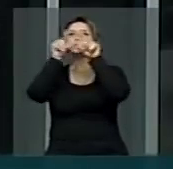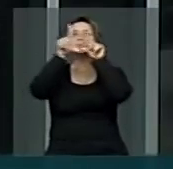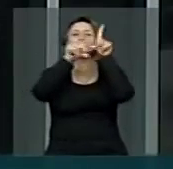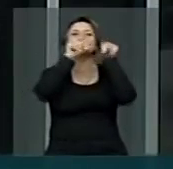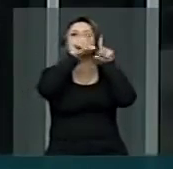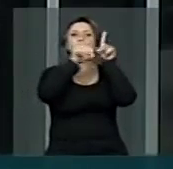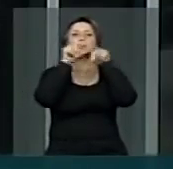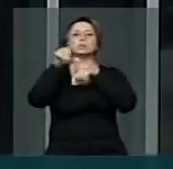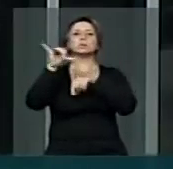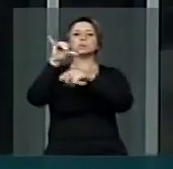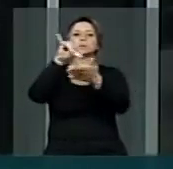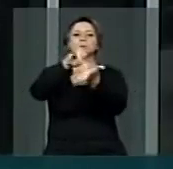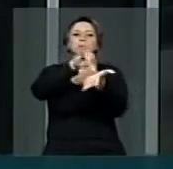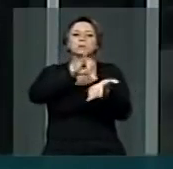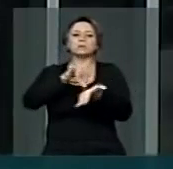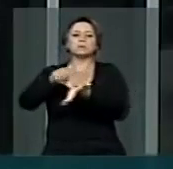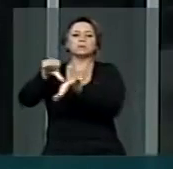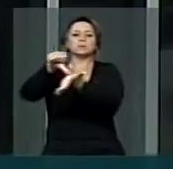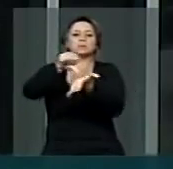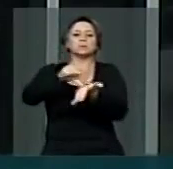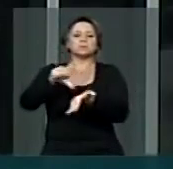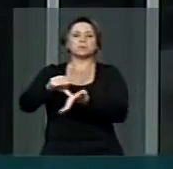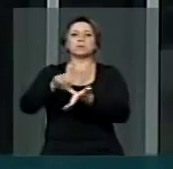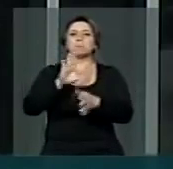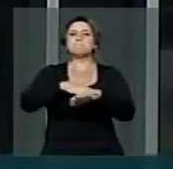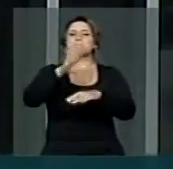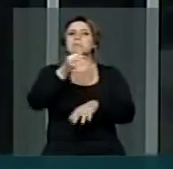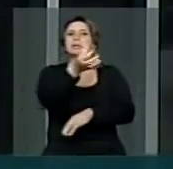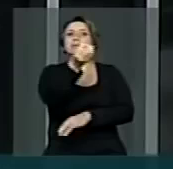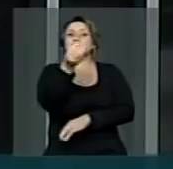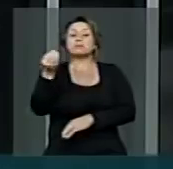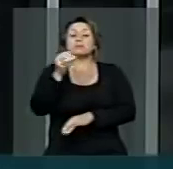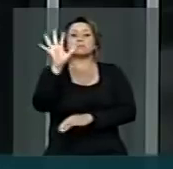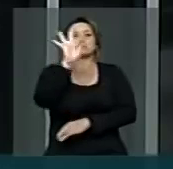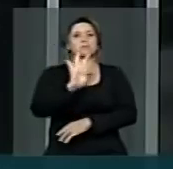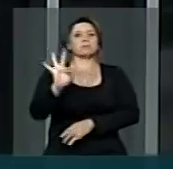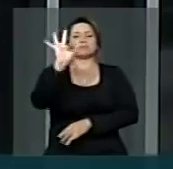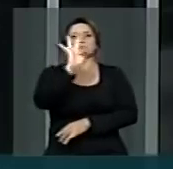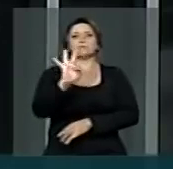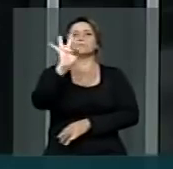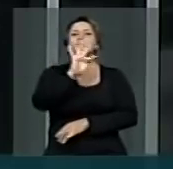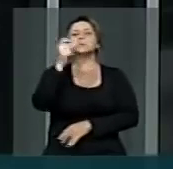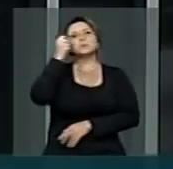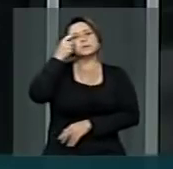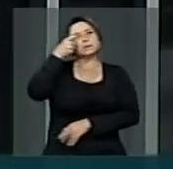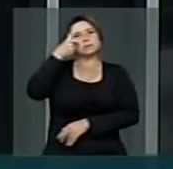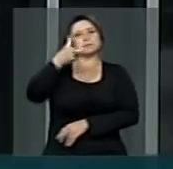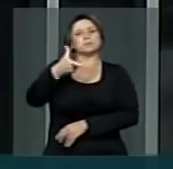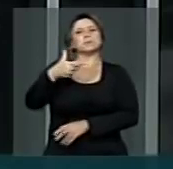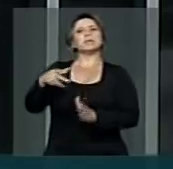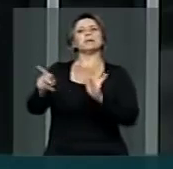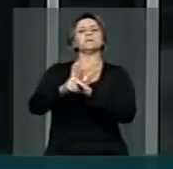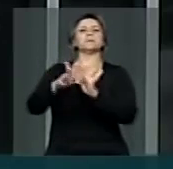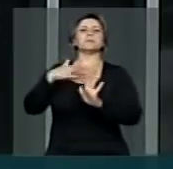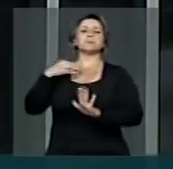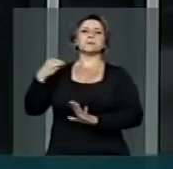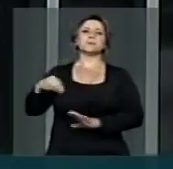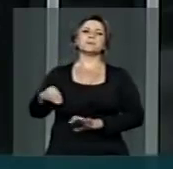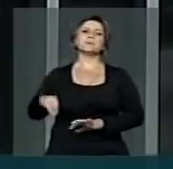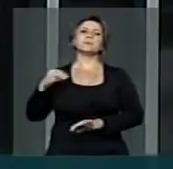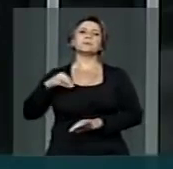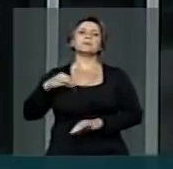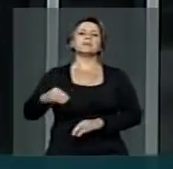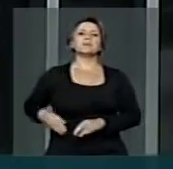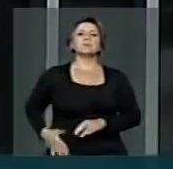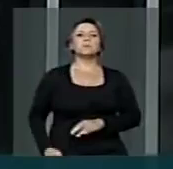que 600 instituições de ensino superior, abre aspas, interessantes para o nosso